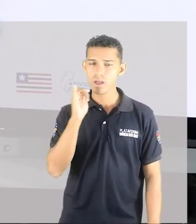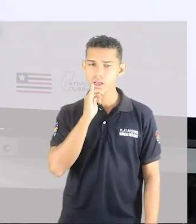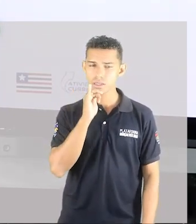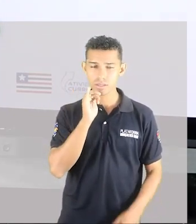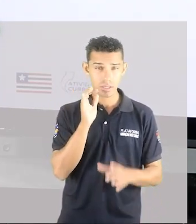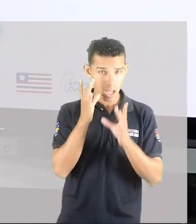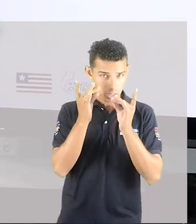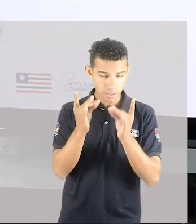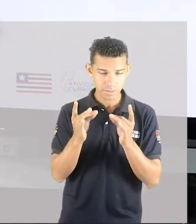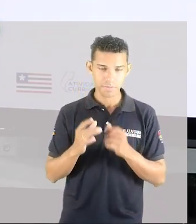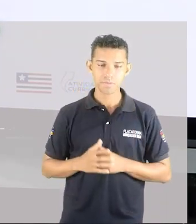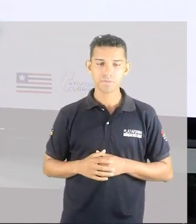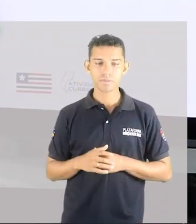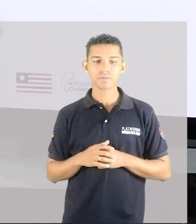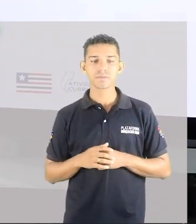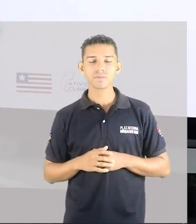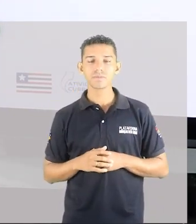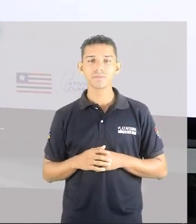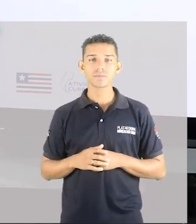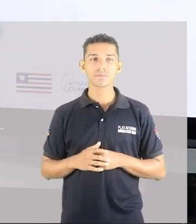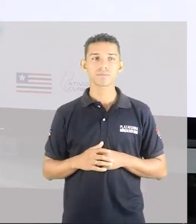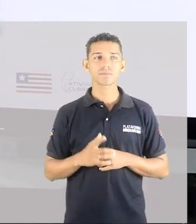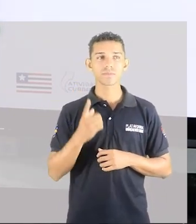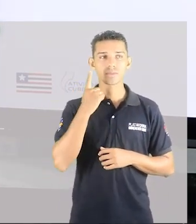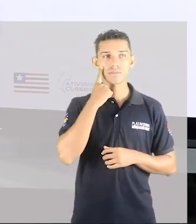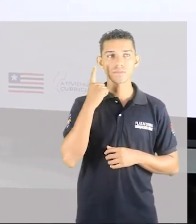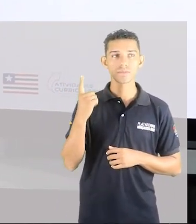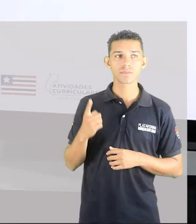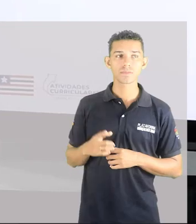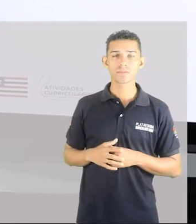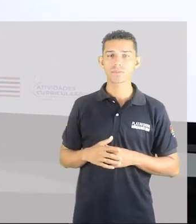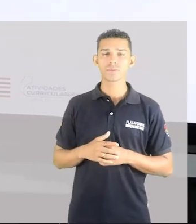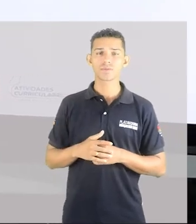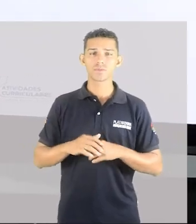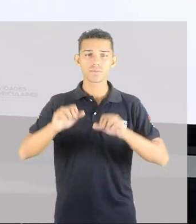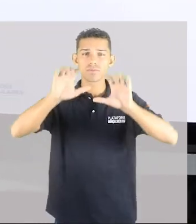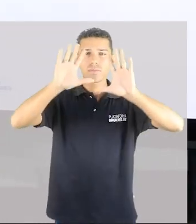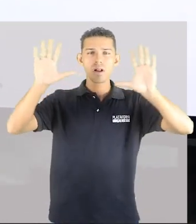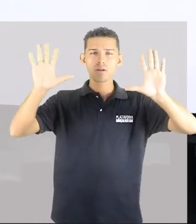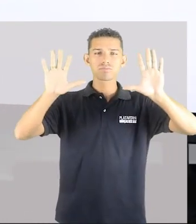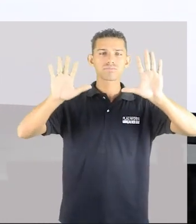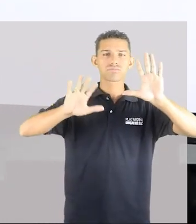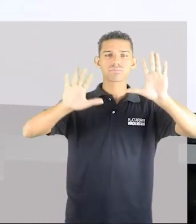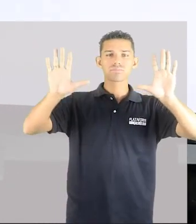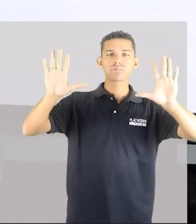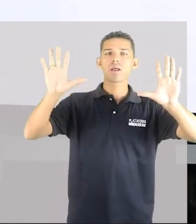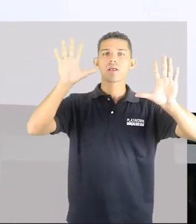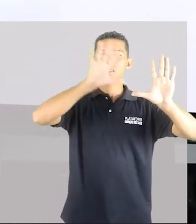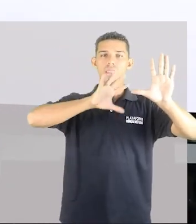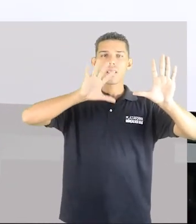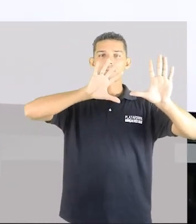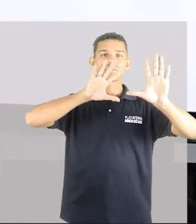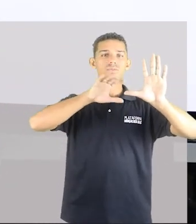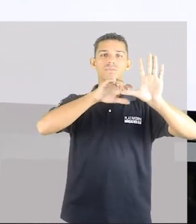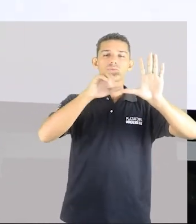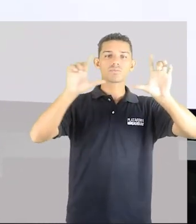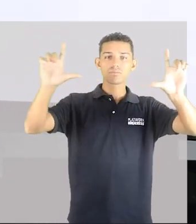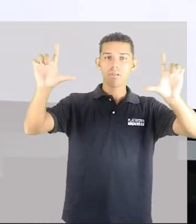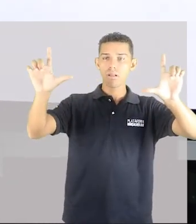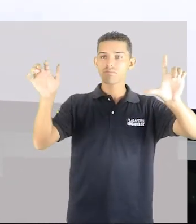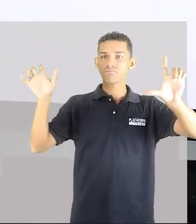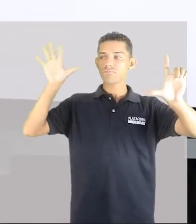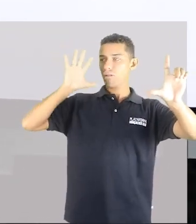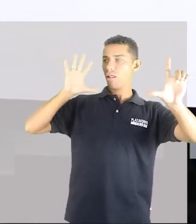atenção. Tá aqui minha mão. Tu não consegue enxergar ela do outro lado. É porque isso aqui é opaco.